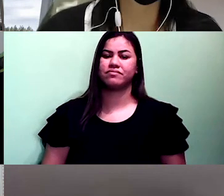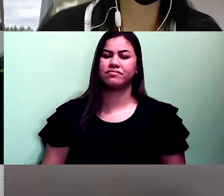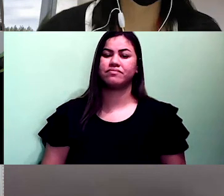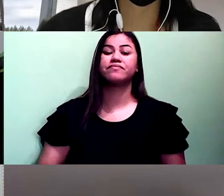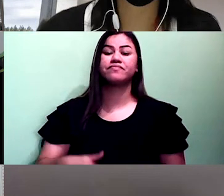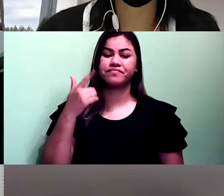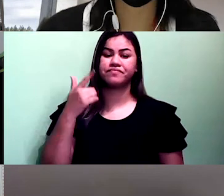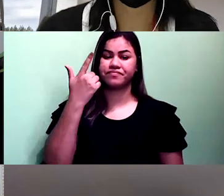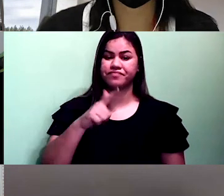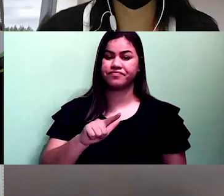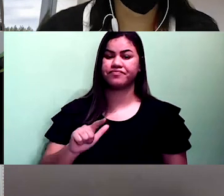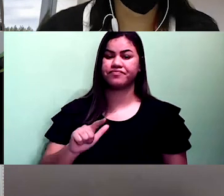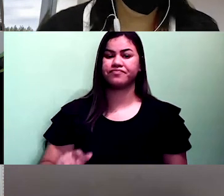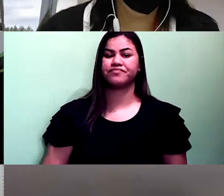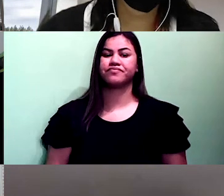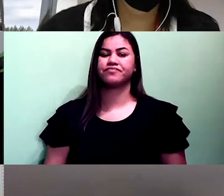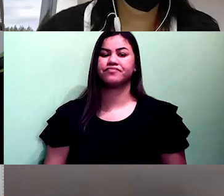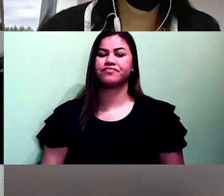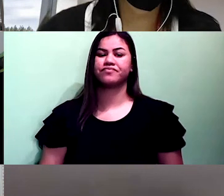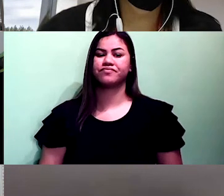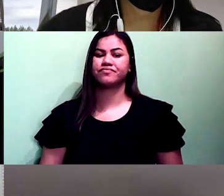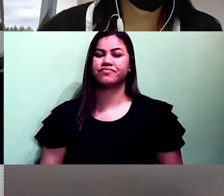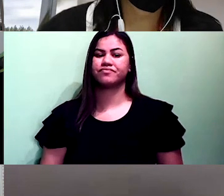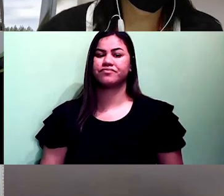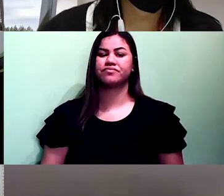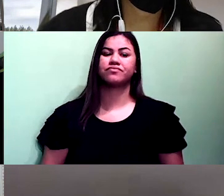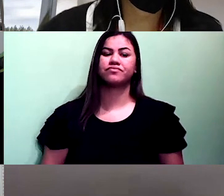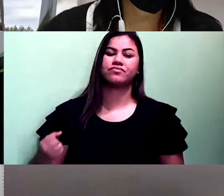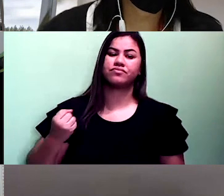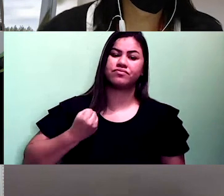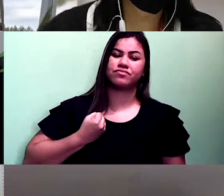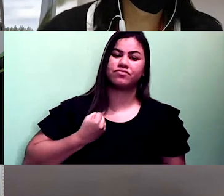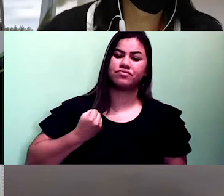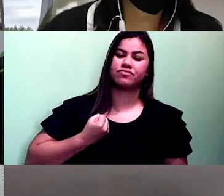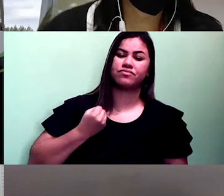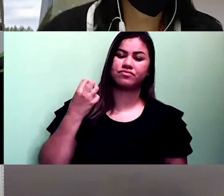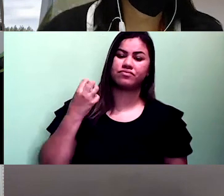Próximo número, doutor. Número 4.